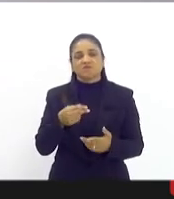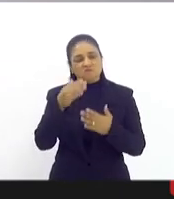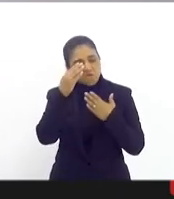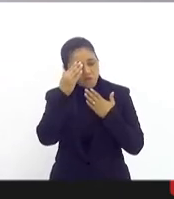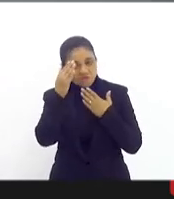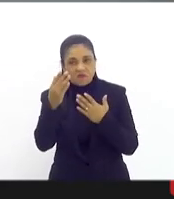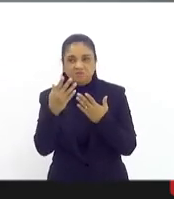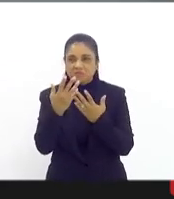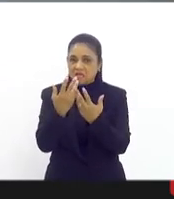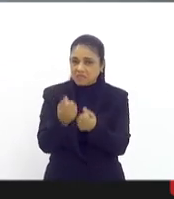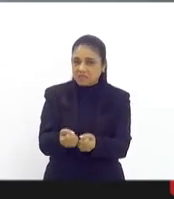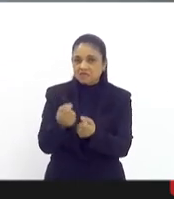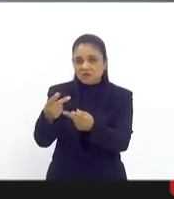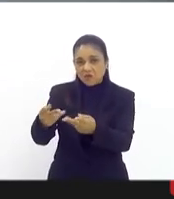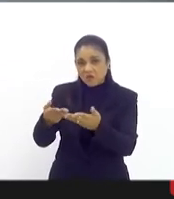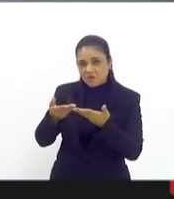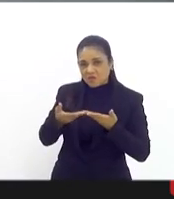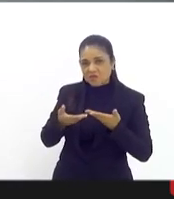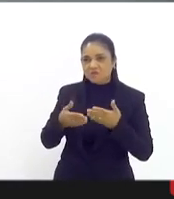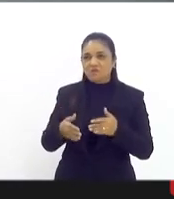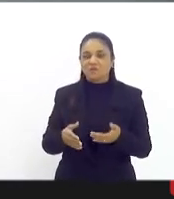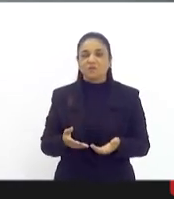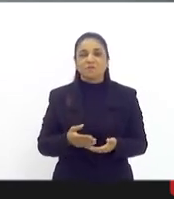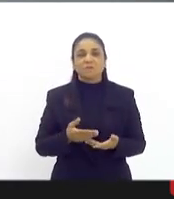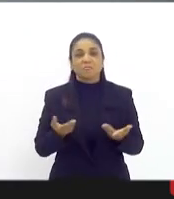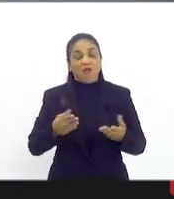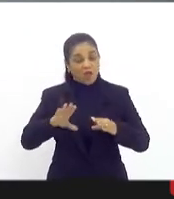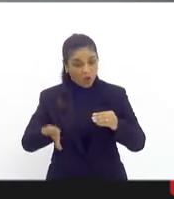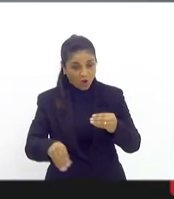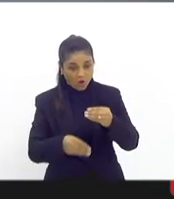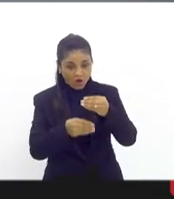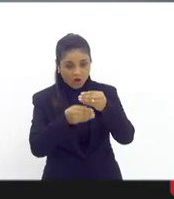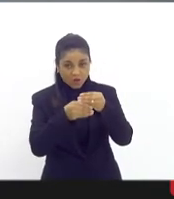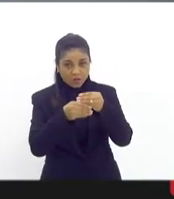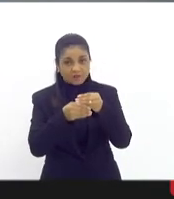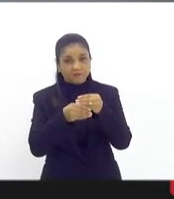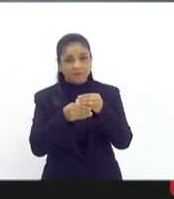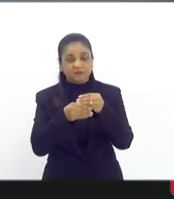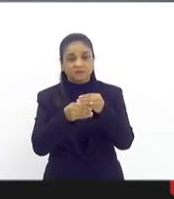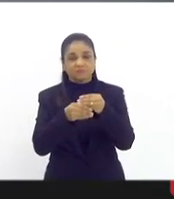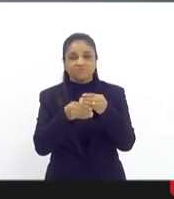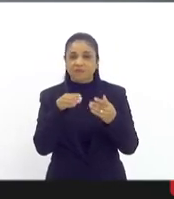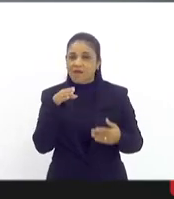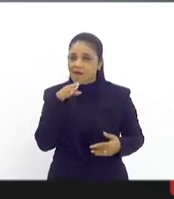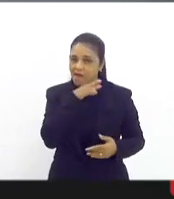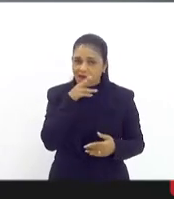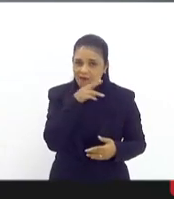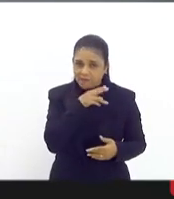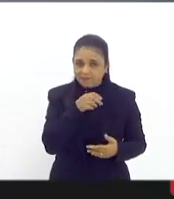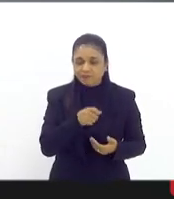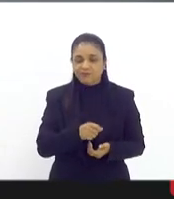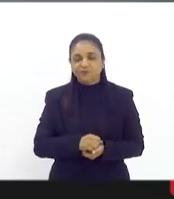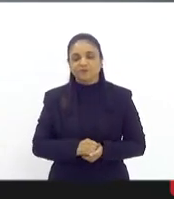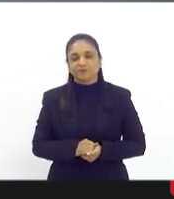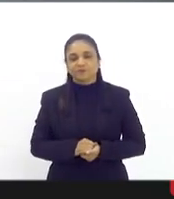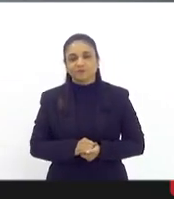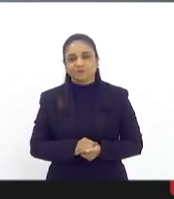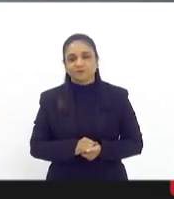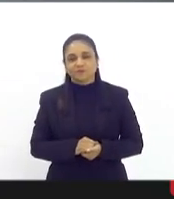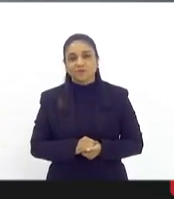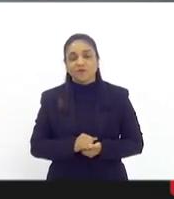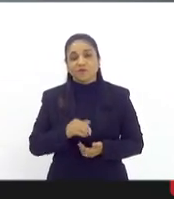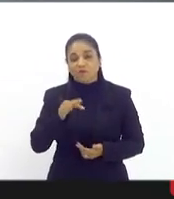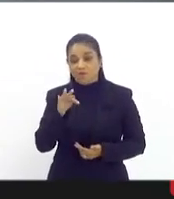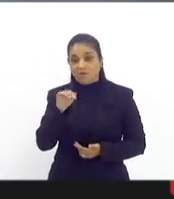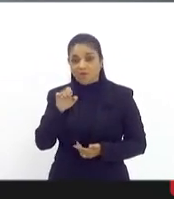nosso convite. Ingrid, só complementando rapidamente, complementando muito rapidamente, o Felipe